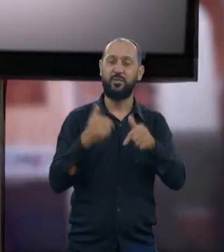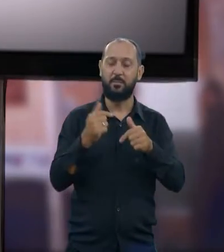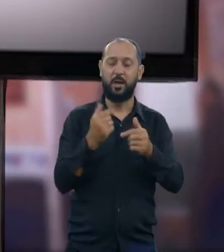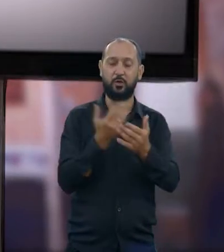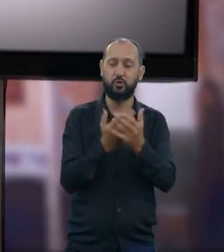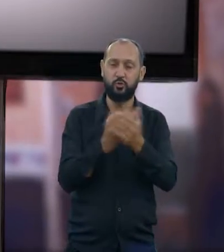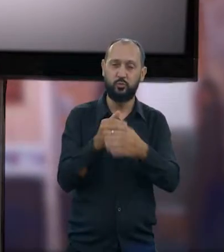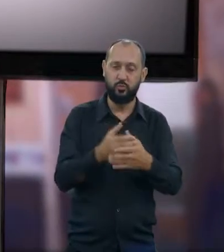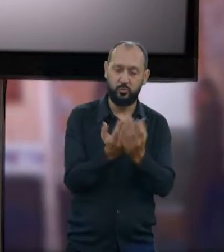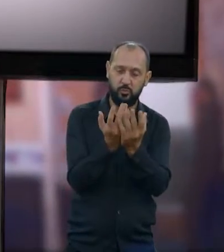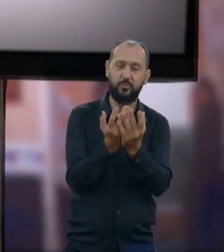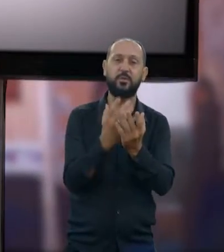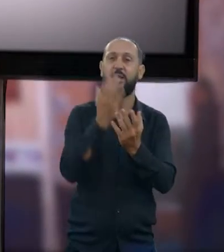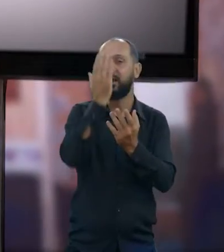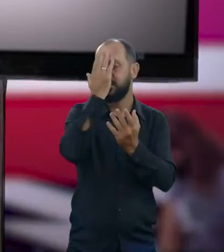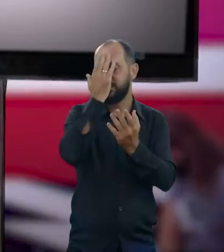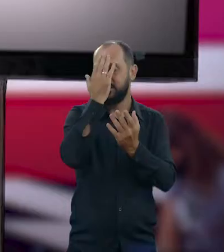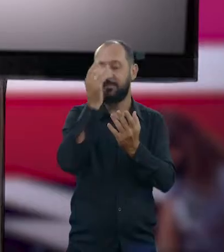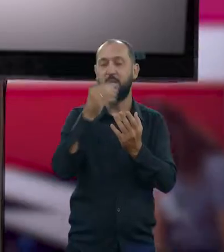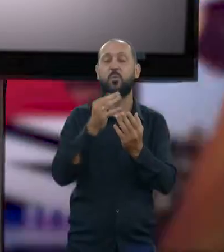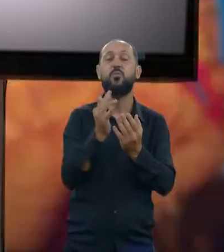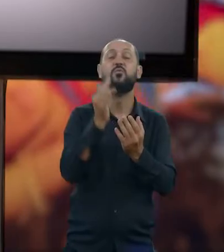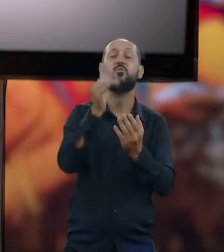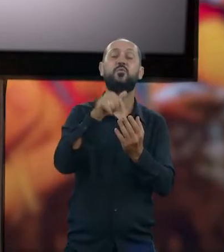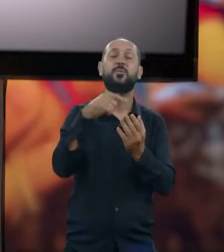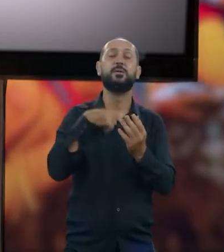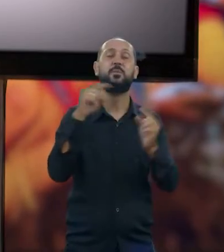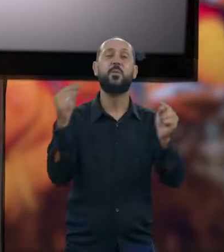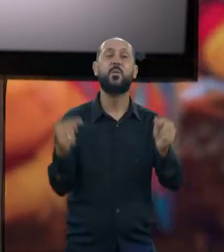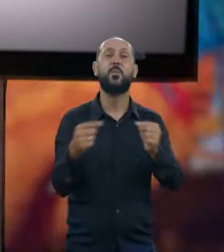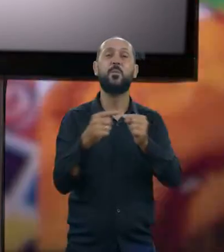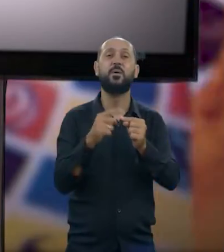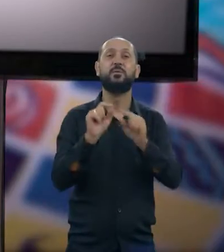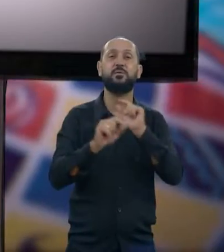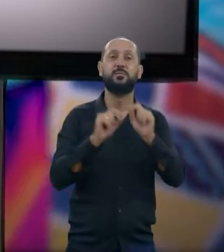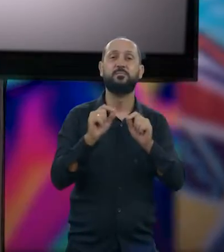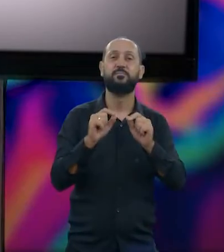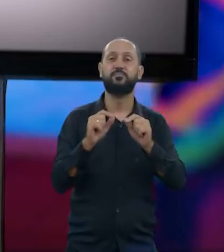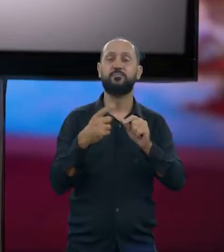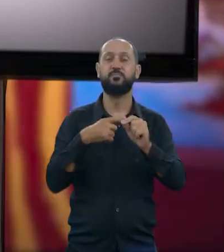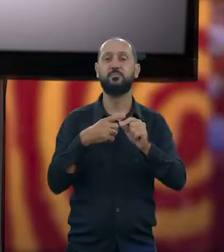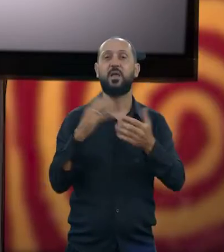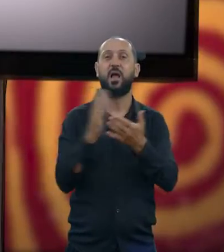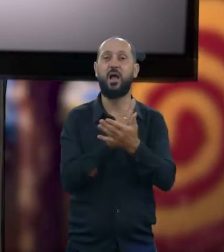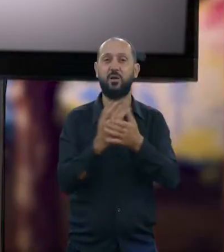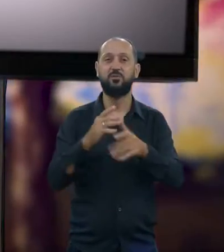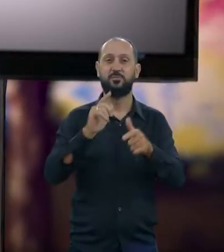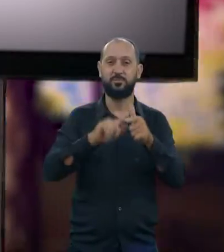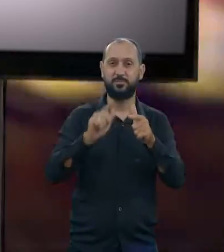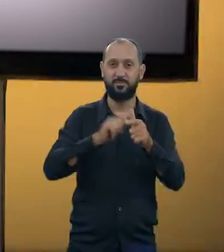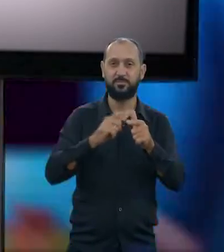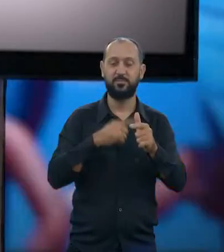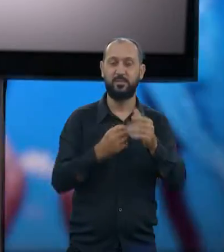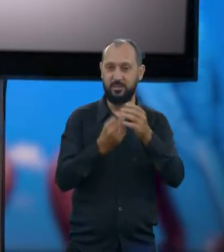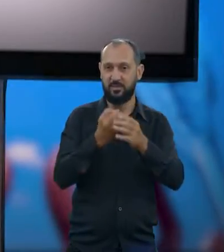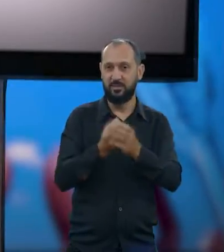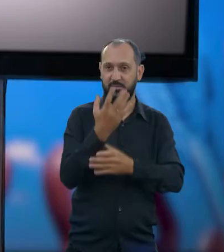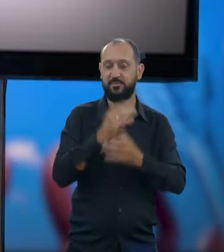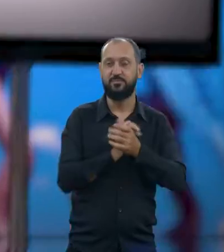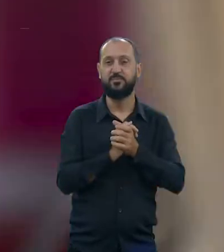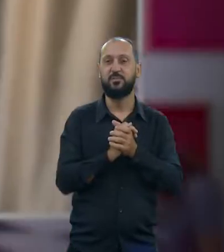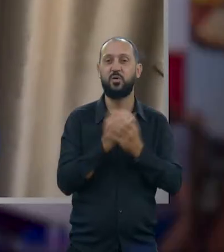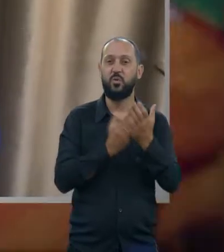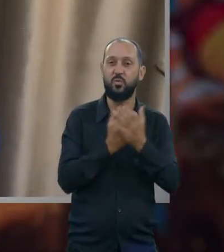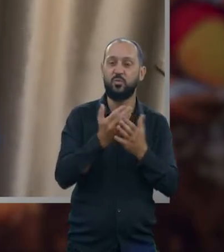tarô, explica ao Fazendo Arte um pouco mais a respeito desse universo, desmistificando alguns mitos